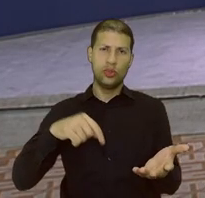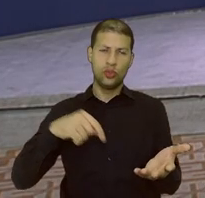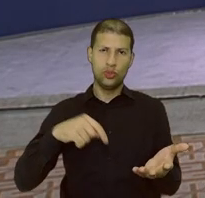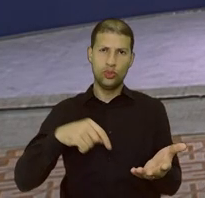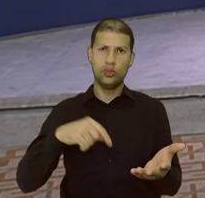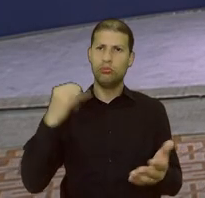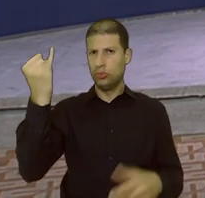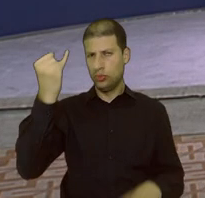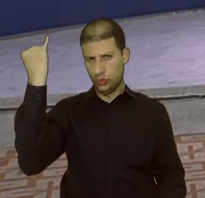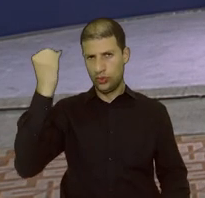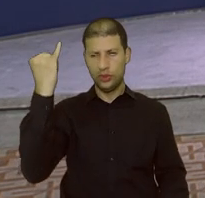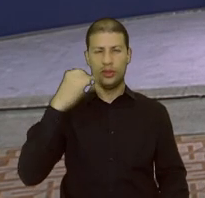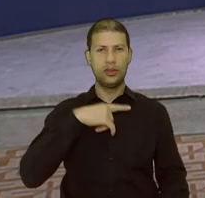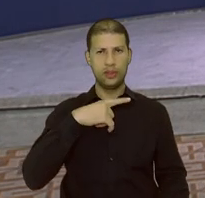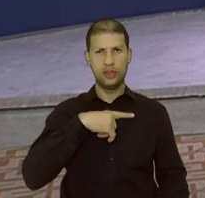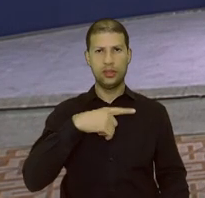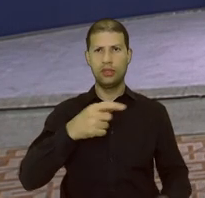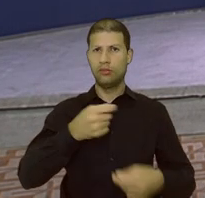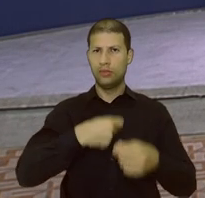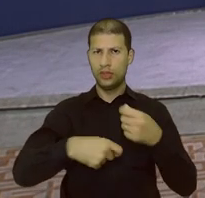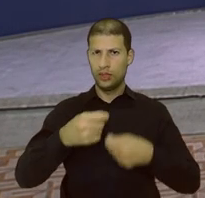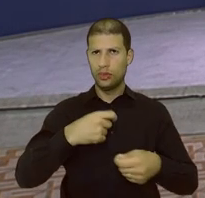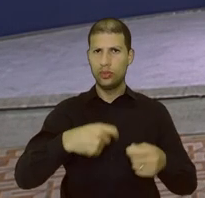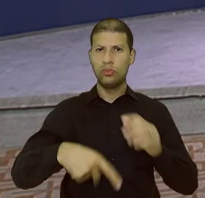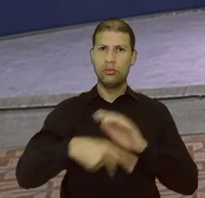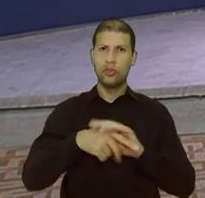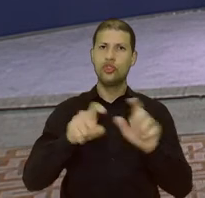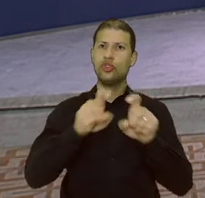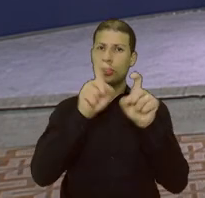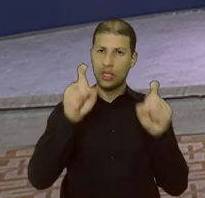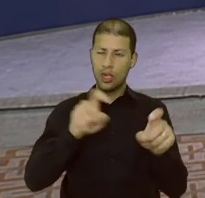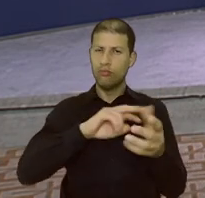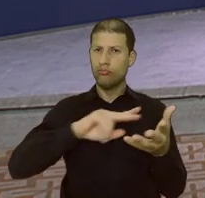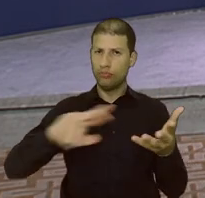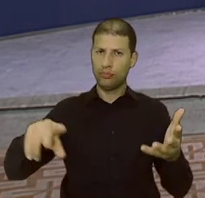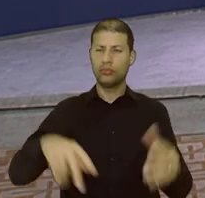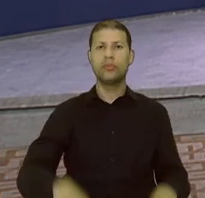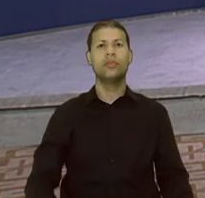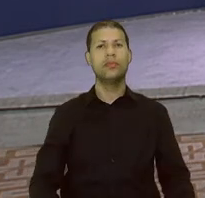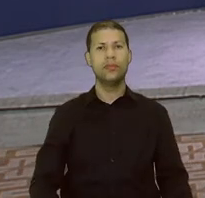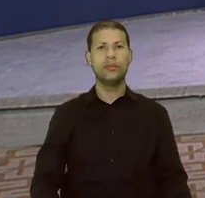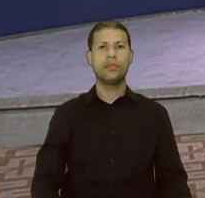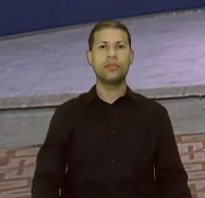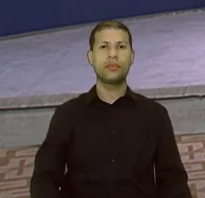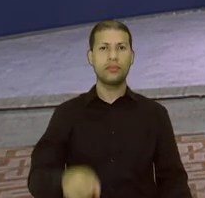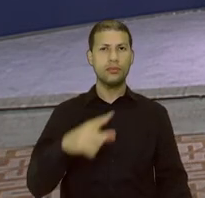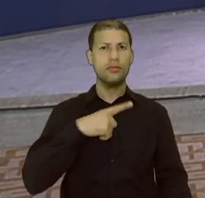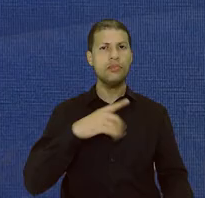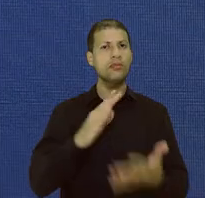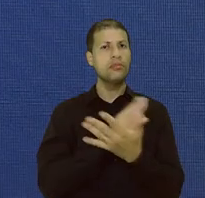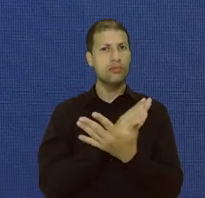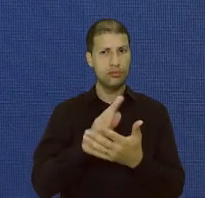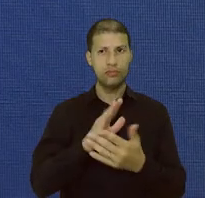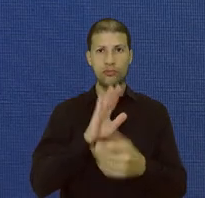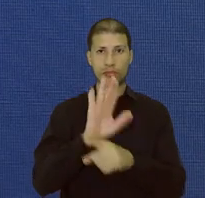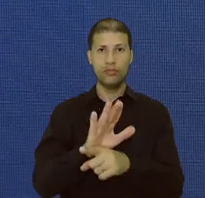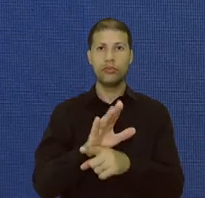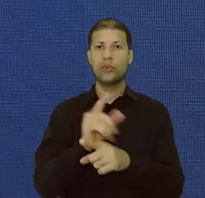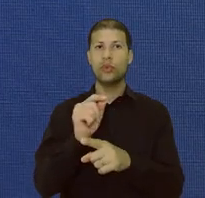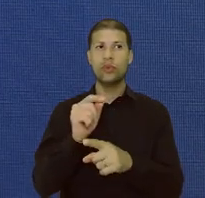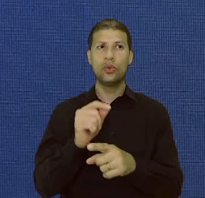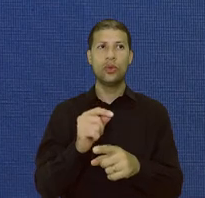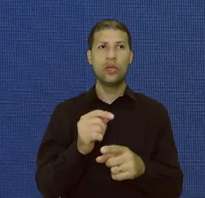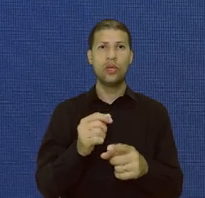no mercado de digitalização E aí você teve algumas saídas você teve a saída da venda da técnica